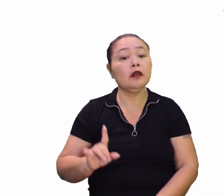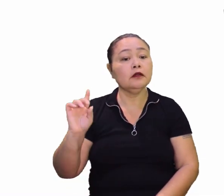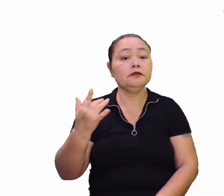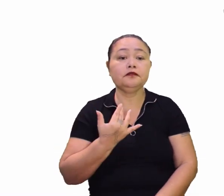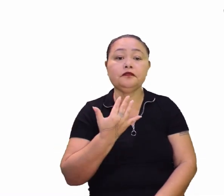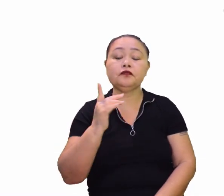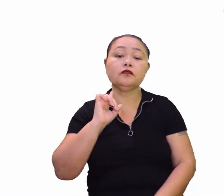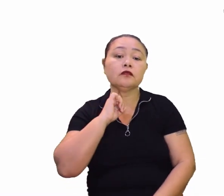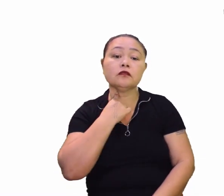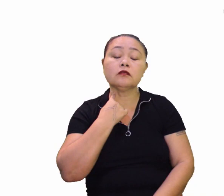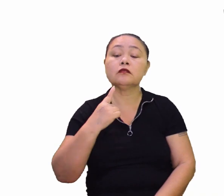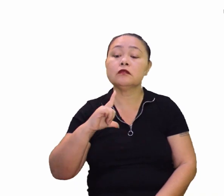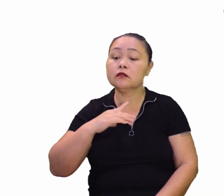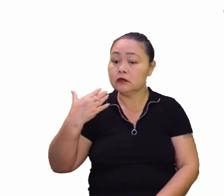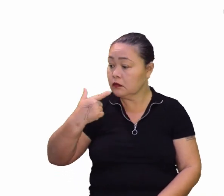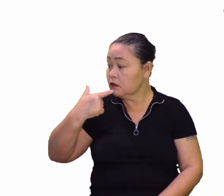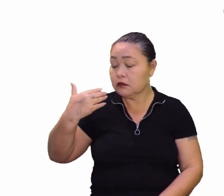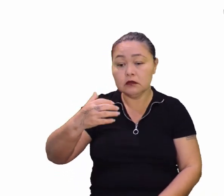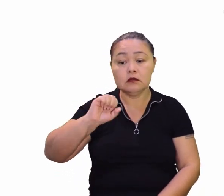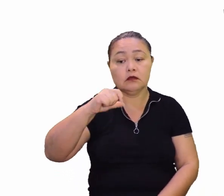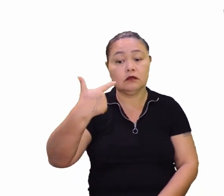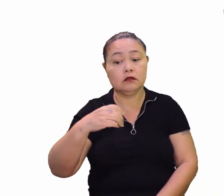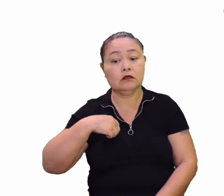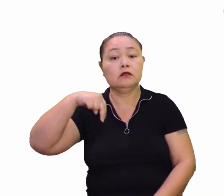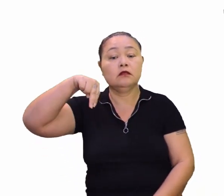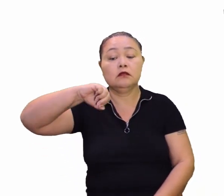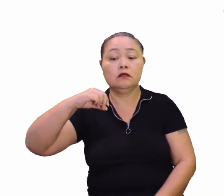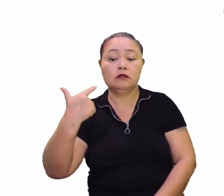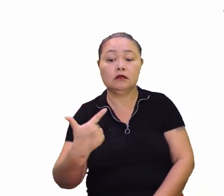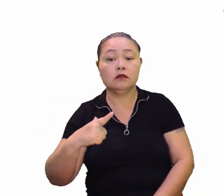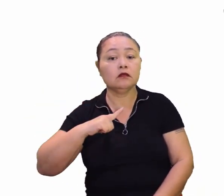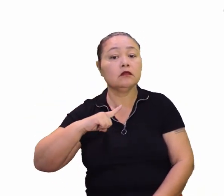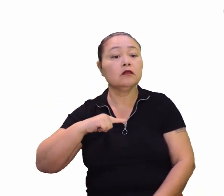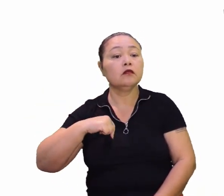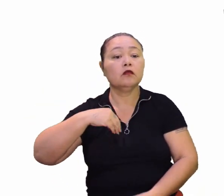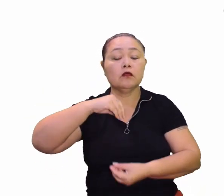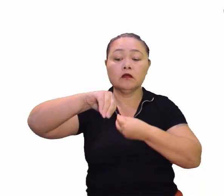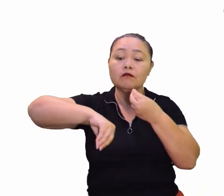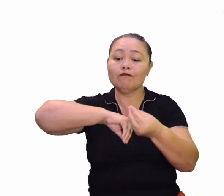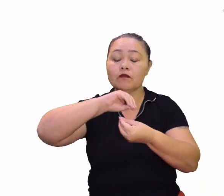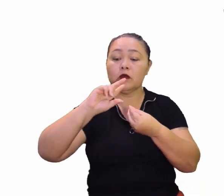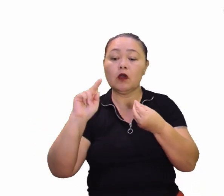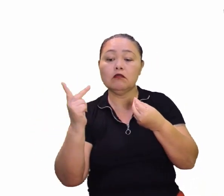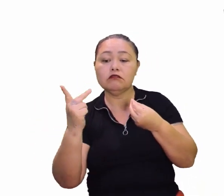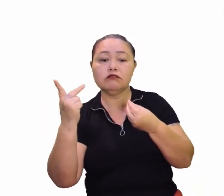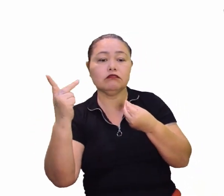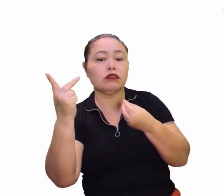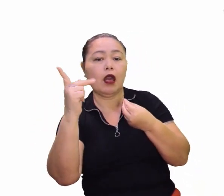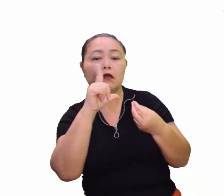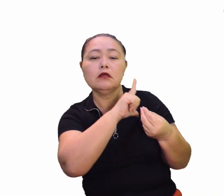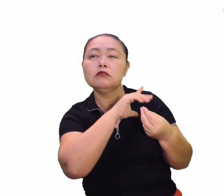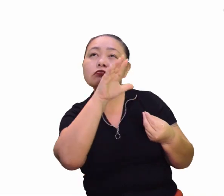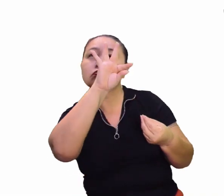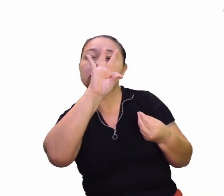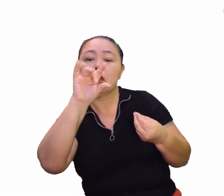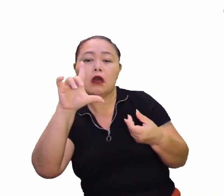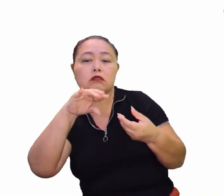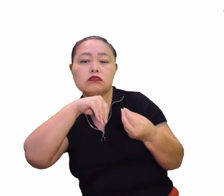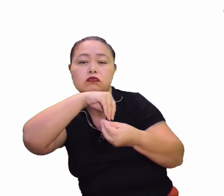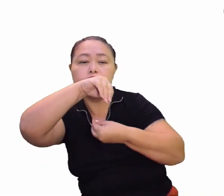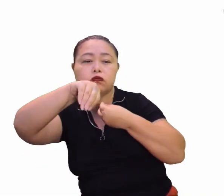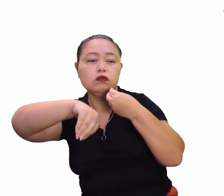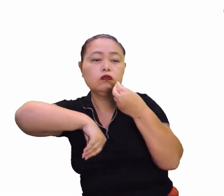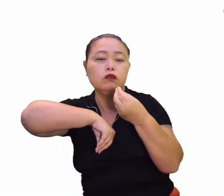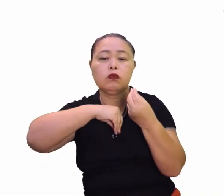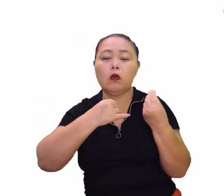Então, os gases poluentes que a gente viu há pouco, enxofre, nitrogênio, reagem com o hidrogênio presente na atmosfera,